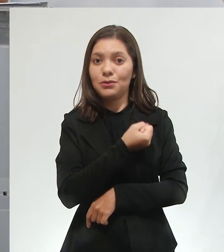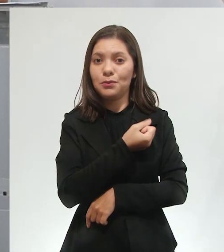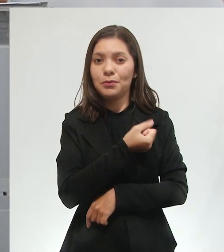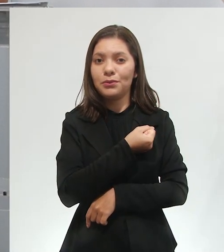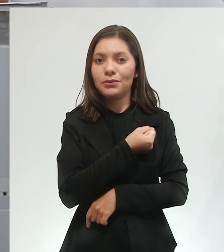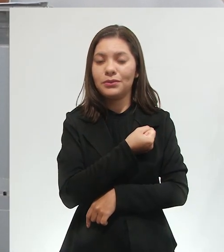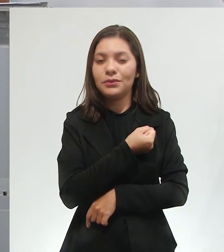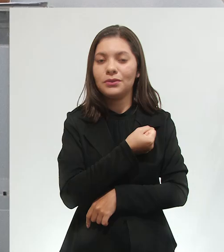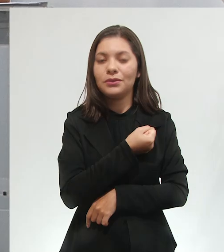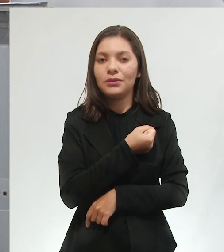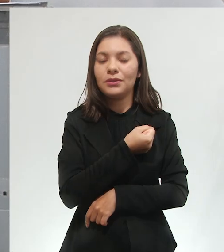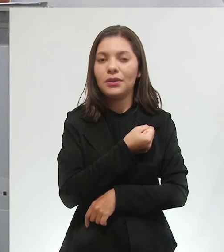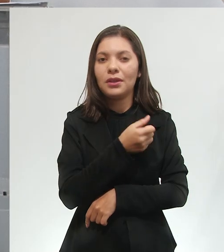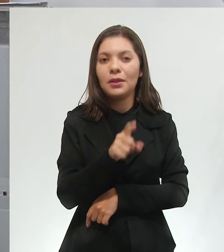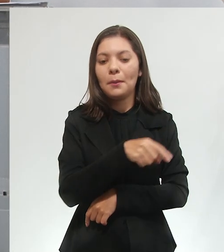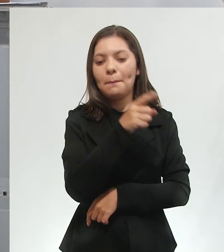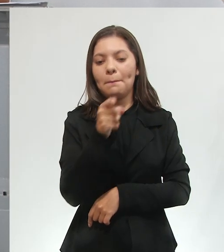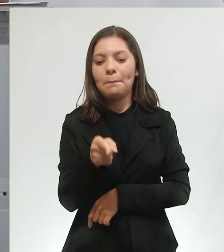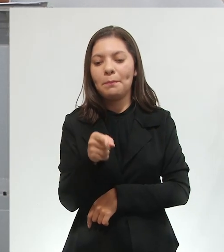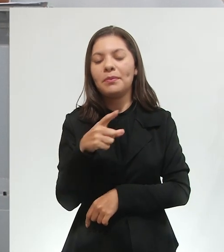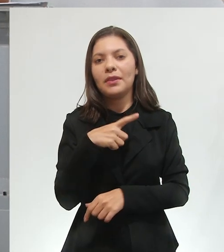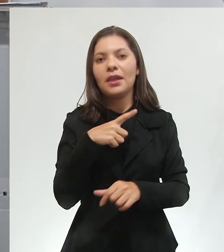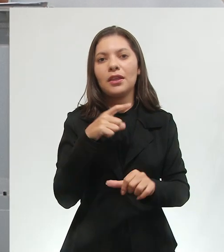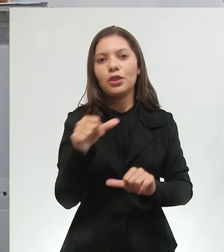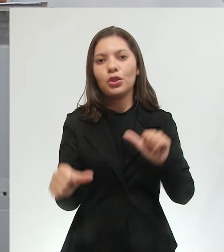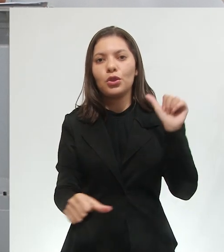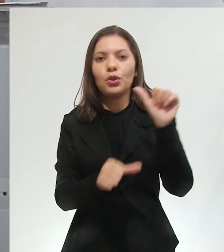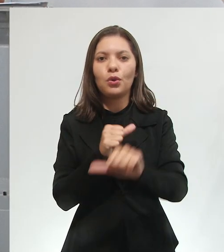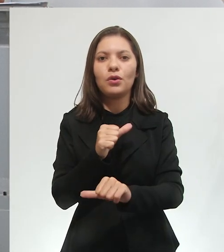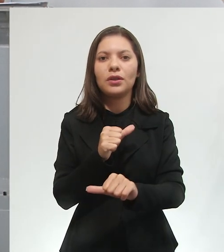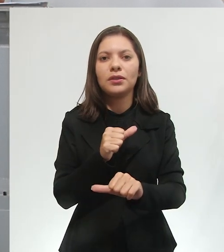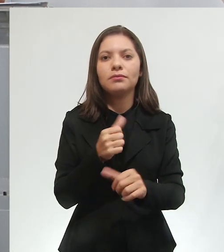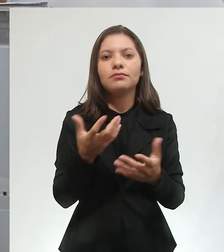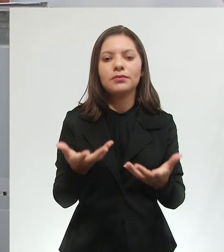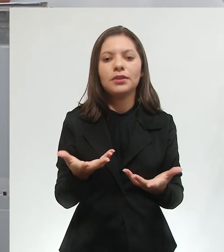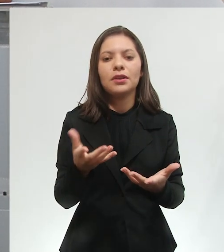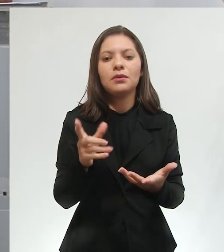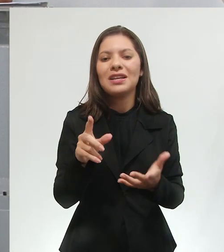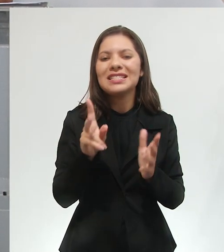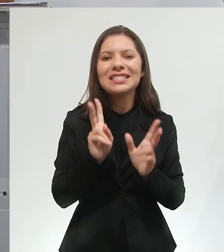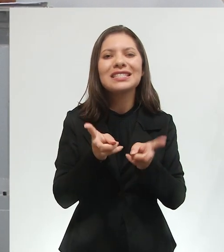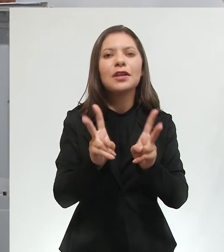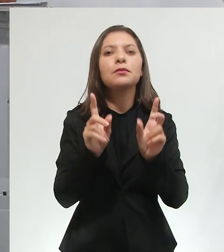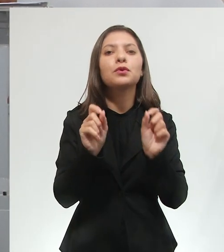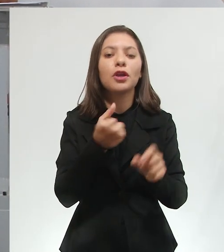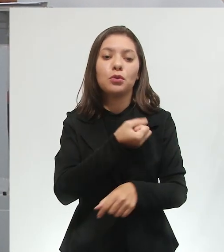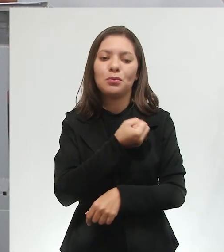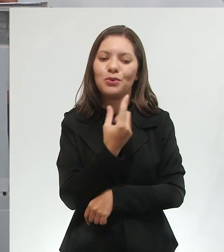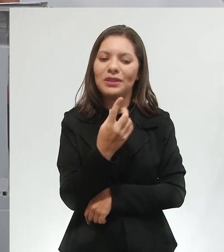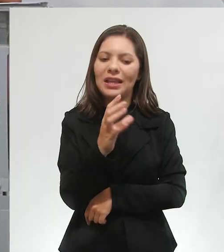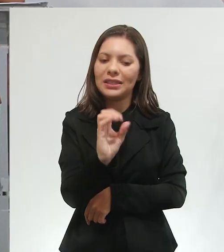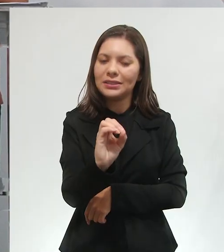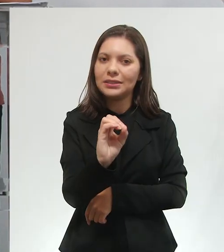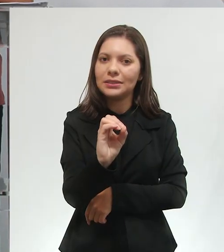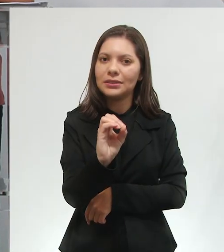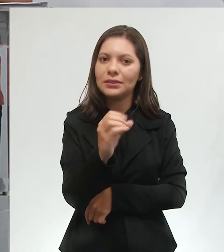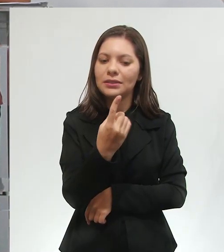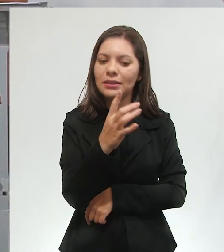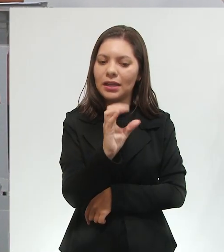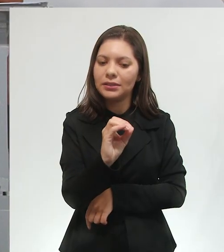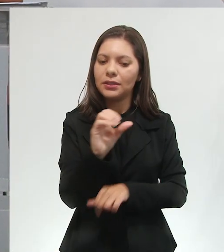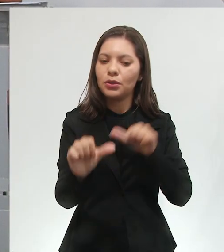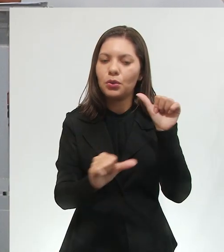elementos, nós temos uma troca, por isso a base é 10. Nós fazemos as trocas de 10 em